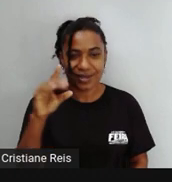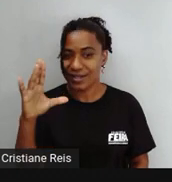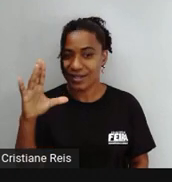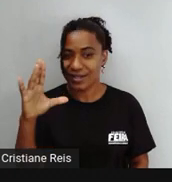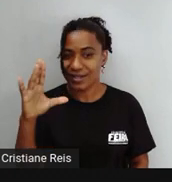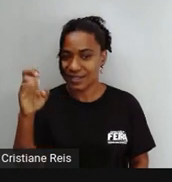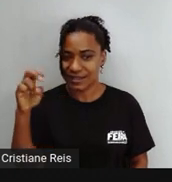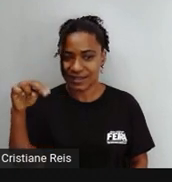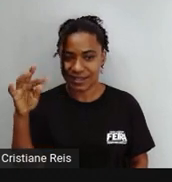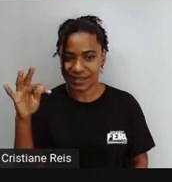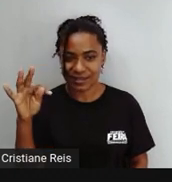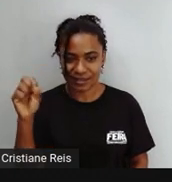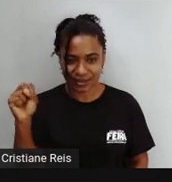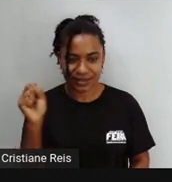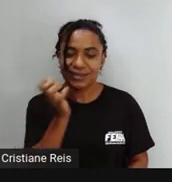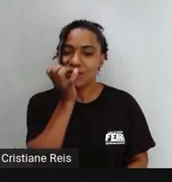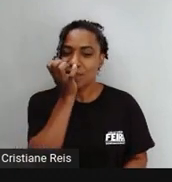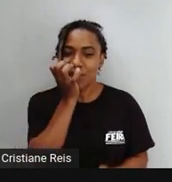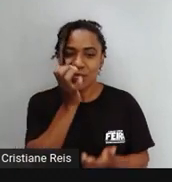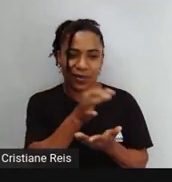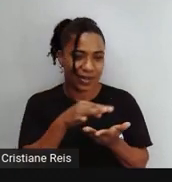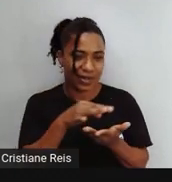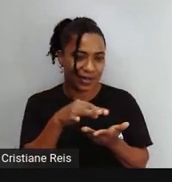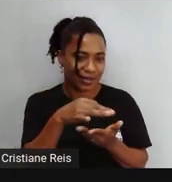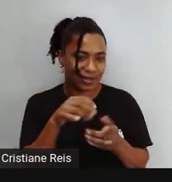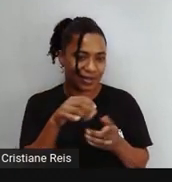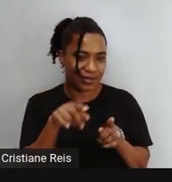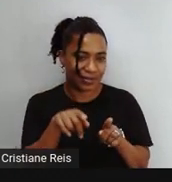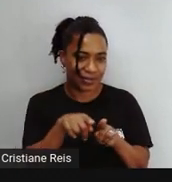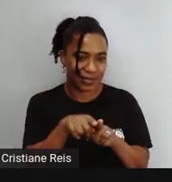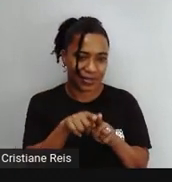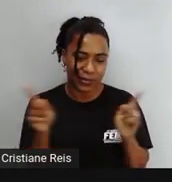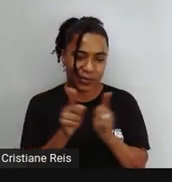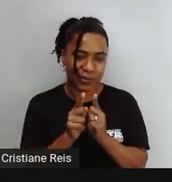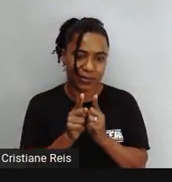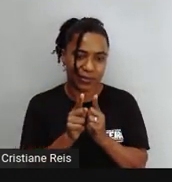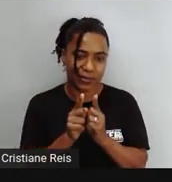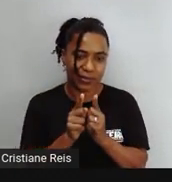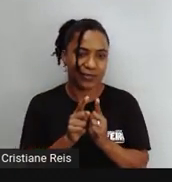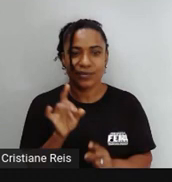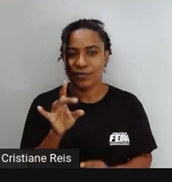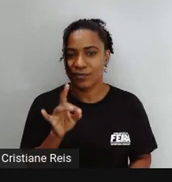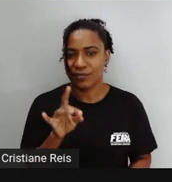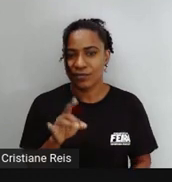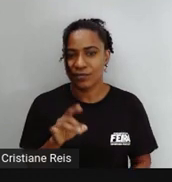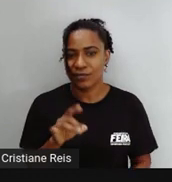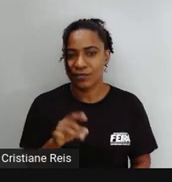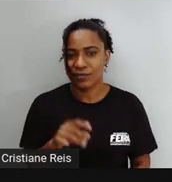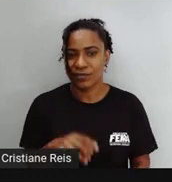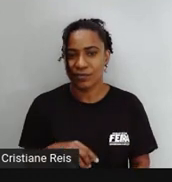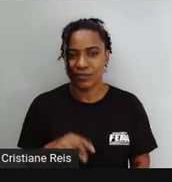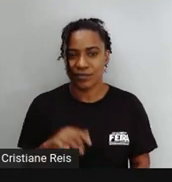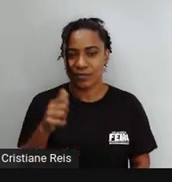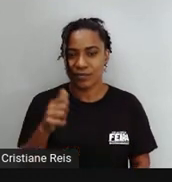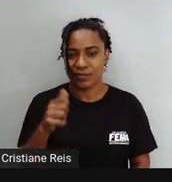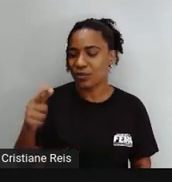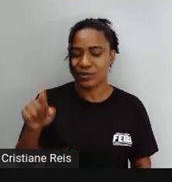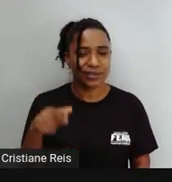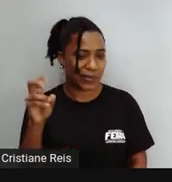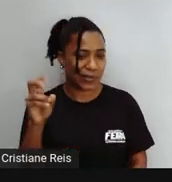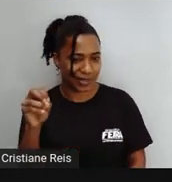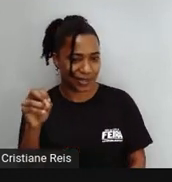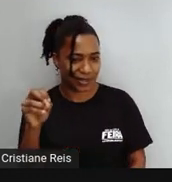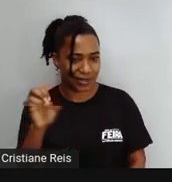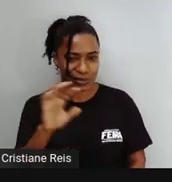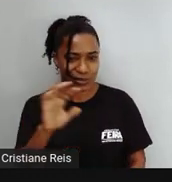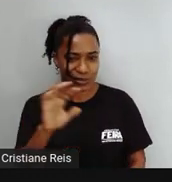é possível, ok? Quantas vezes a gente pergunta aqui, quanto custa isto? $12,50. As pessoas,